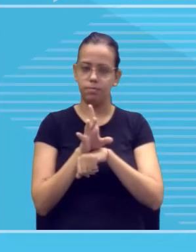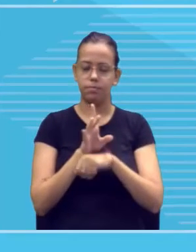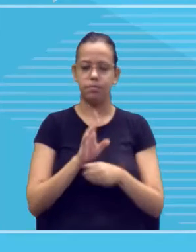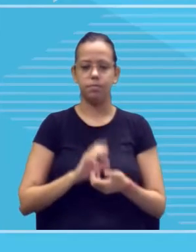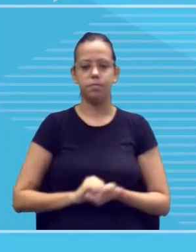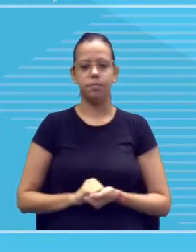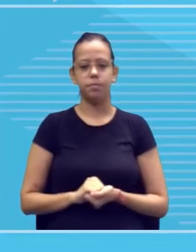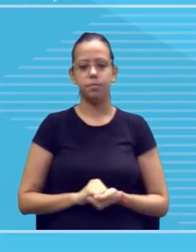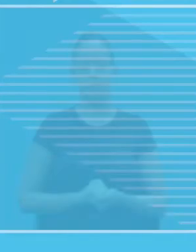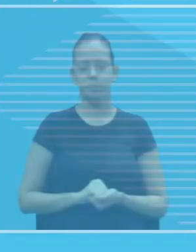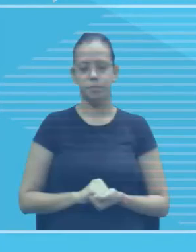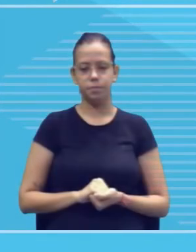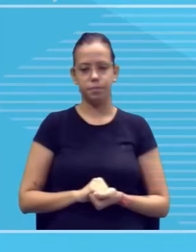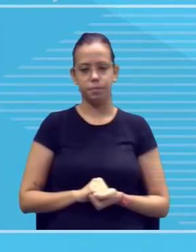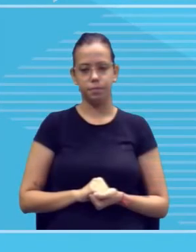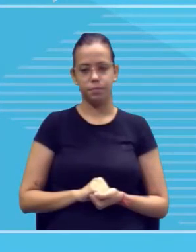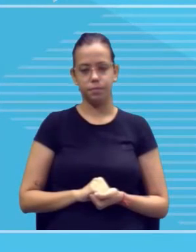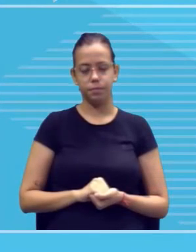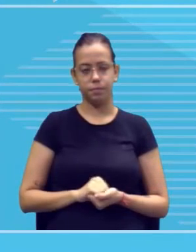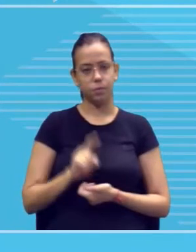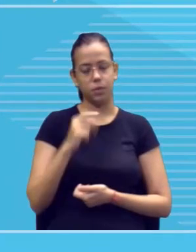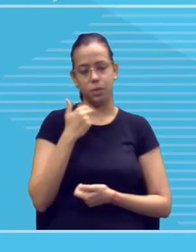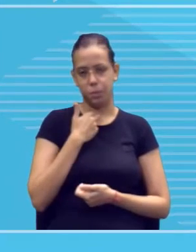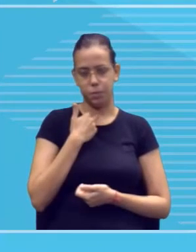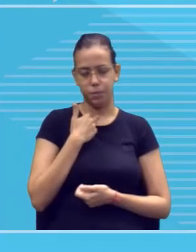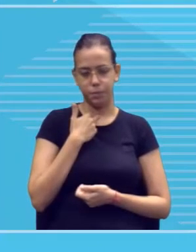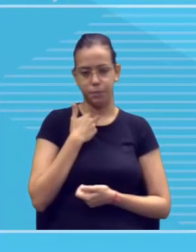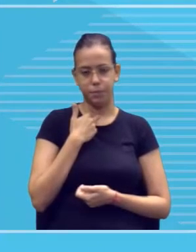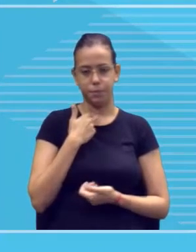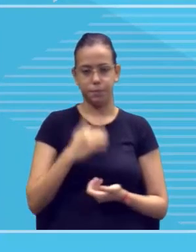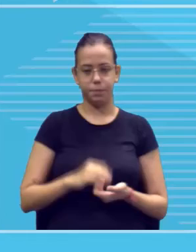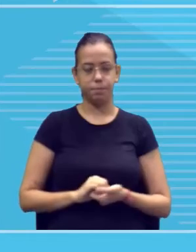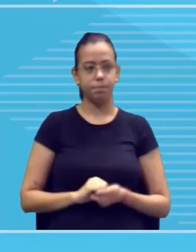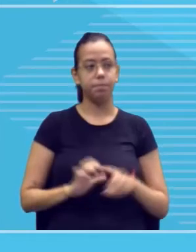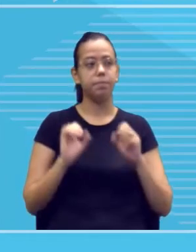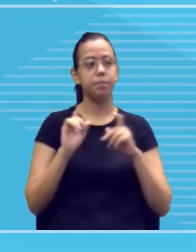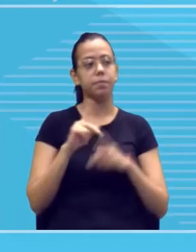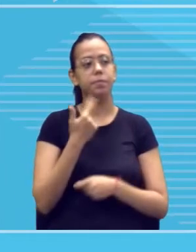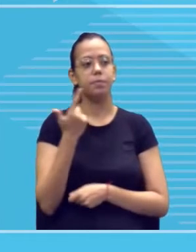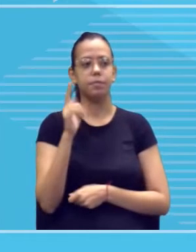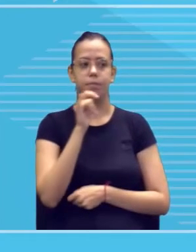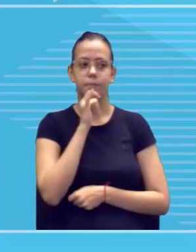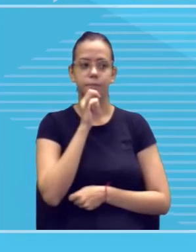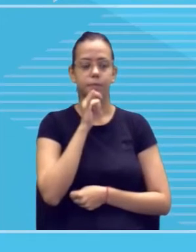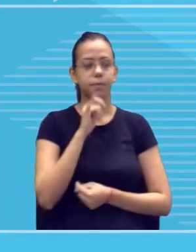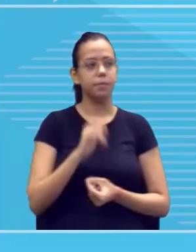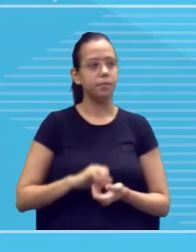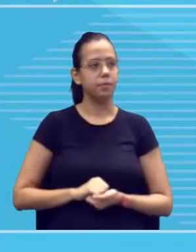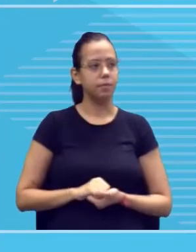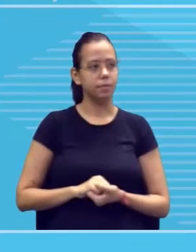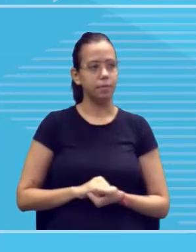então você não deveria Ok vamos ver mais um exemplo